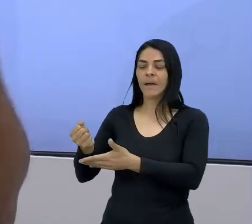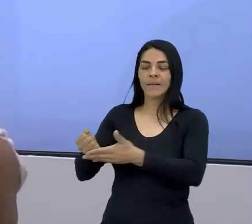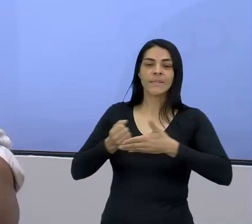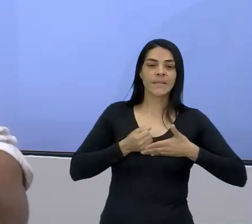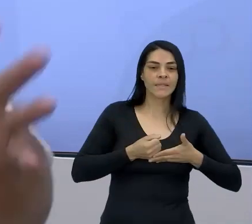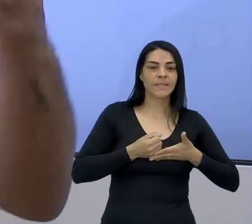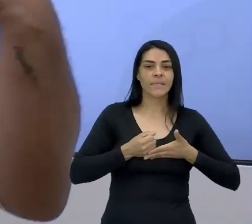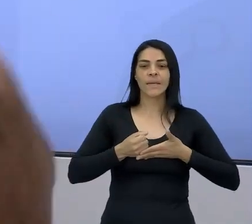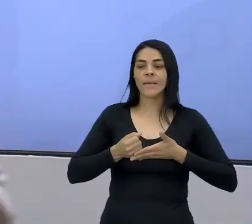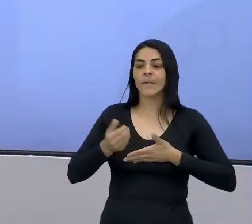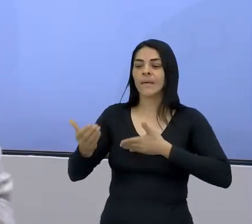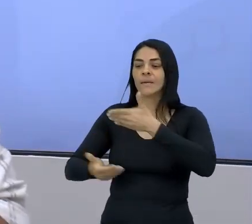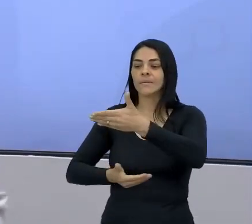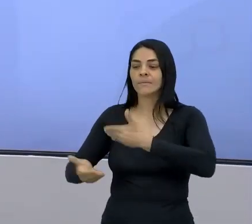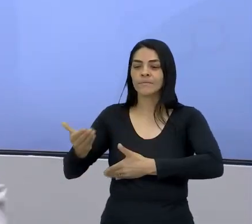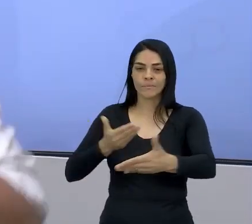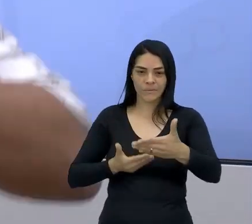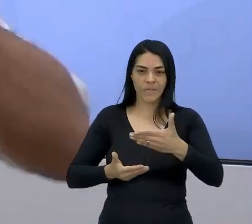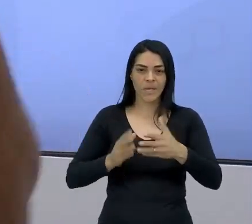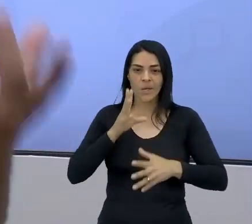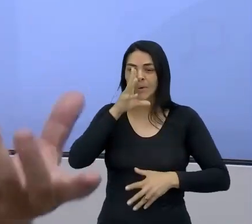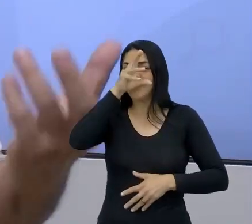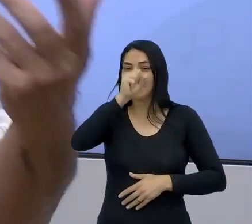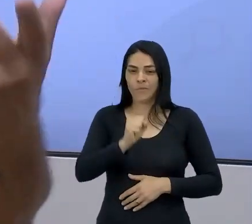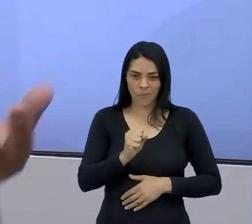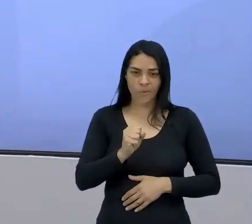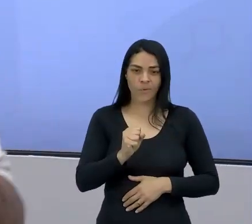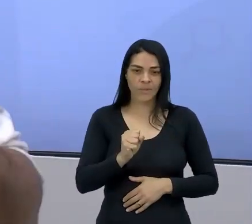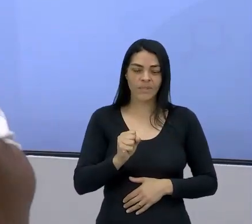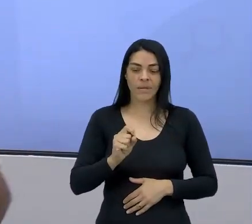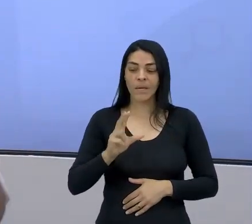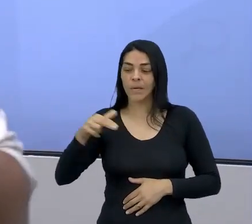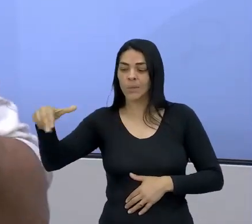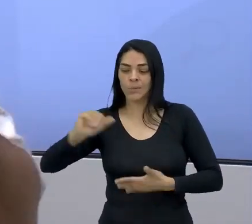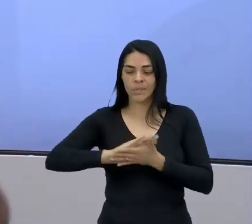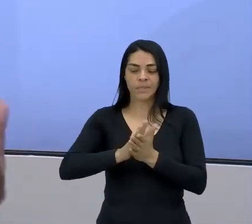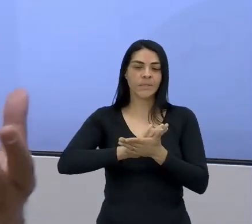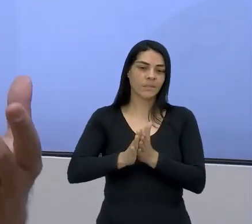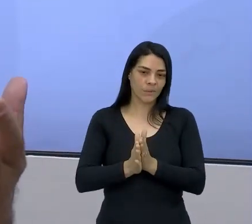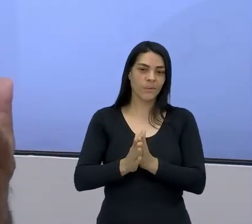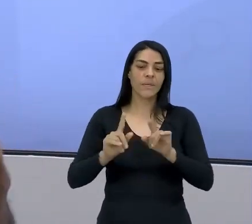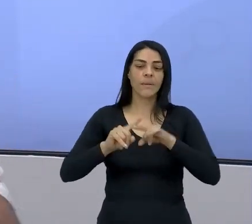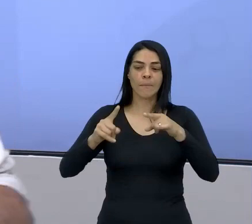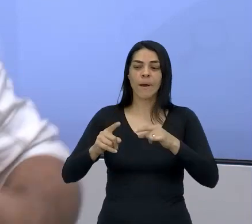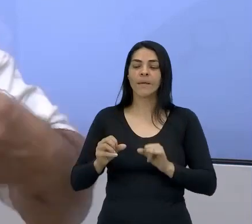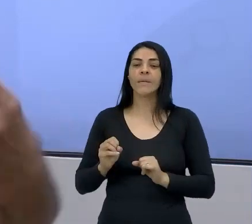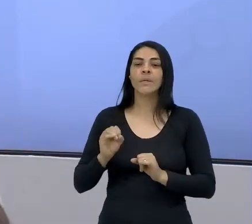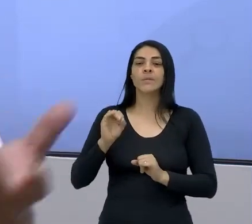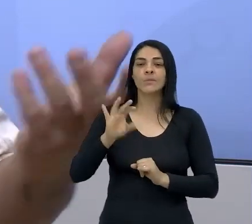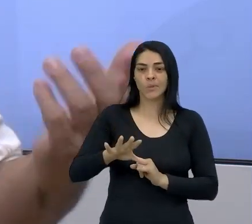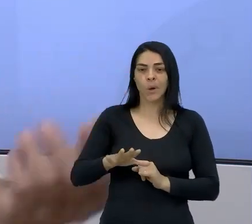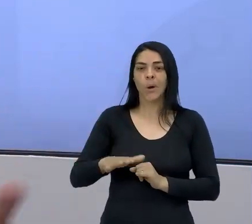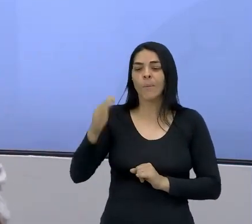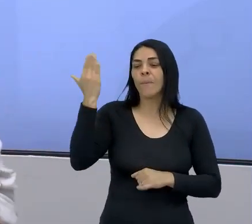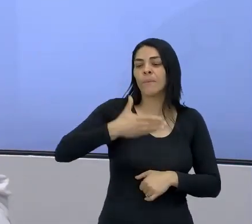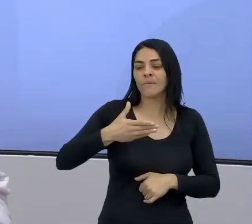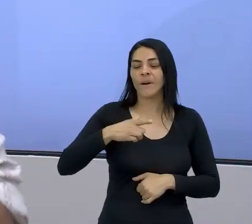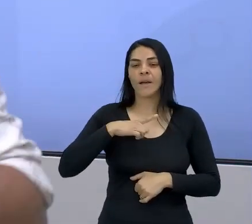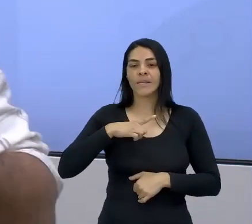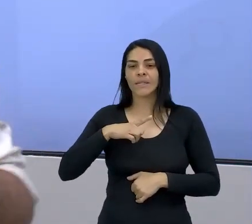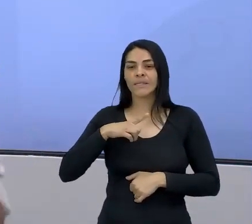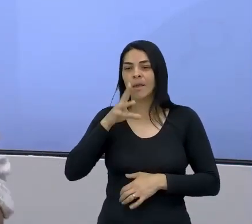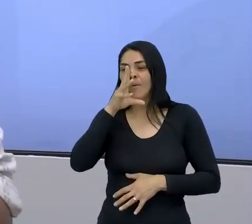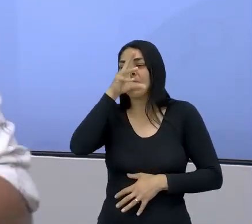Não derrotar, não aniquilar o inimigo, mas demonstrar para ele que você é forte, assim como é na natureza, né? A gente demonstra que a gente